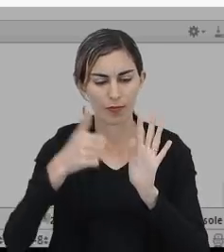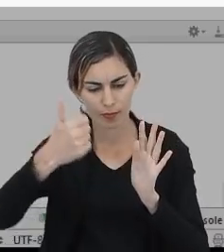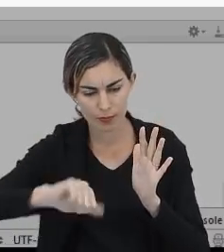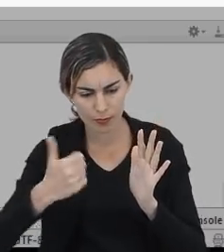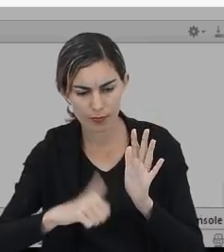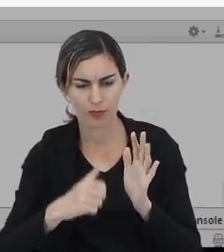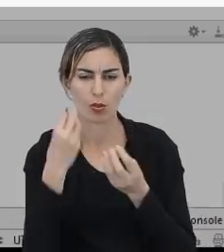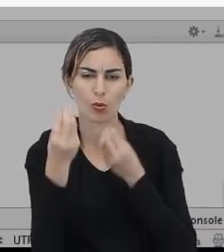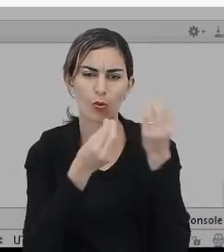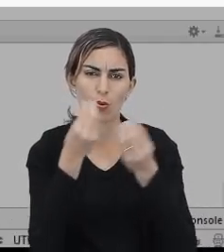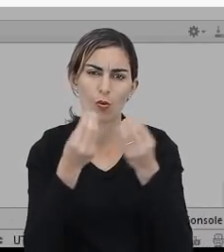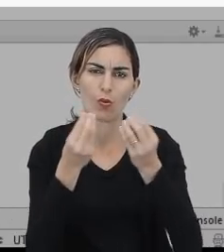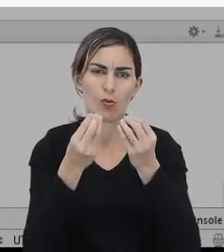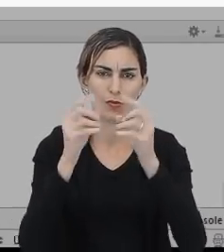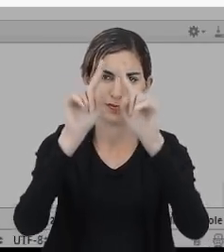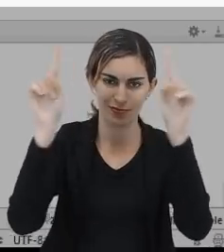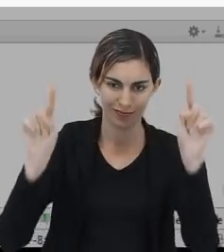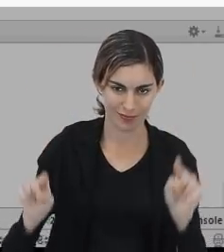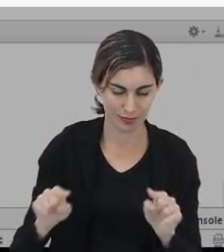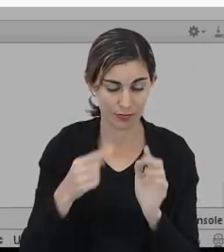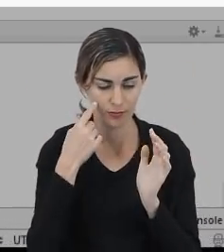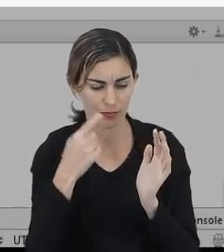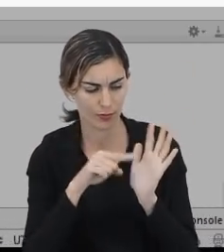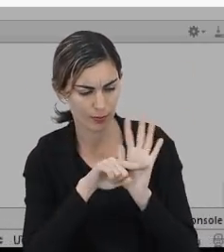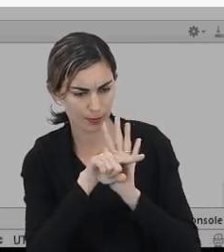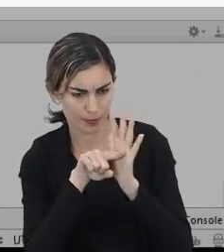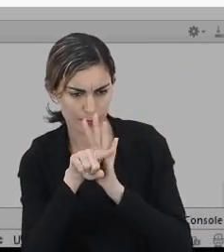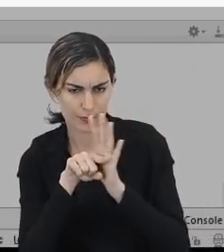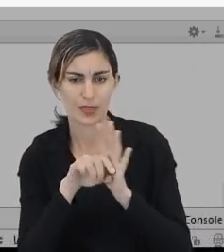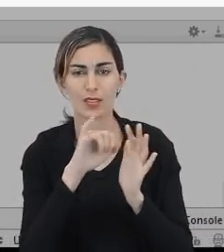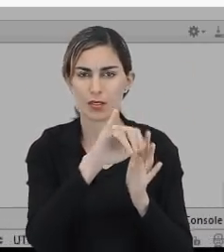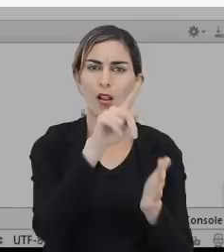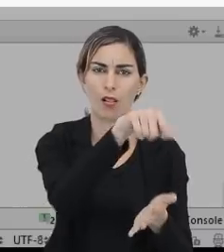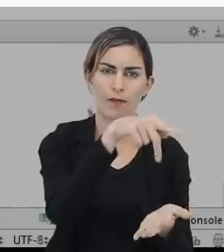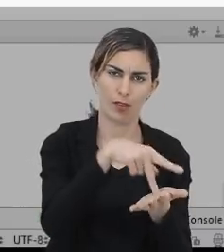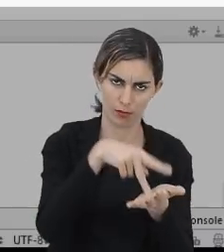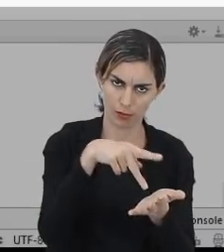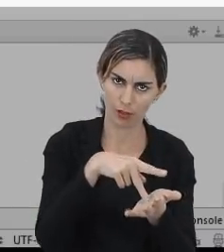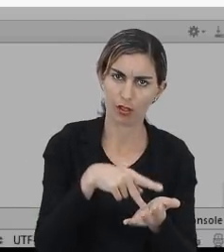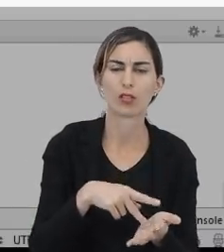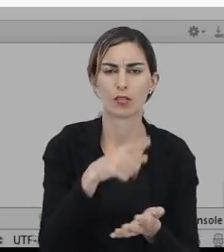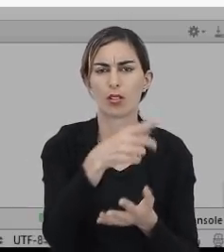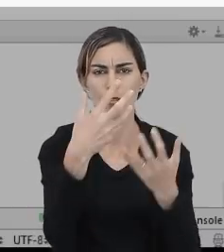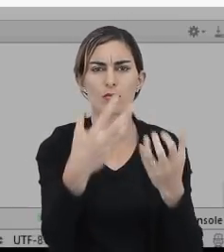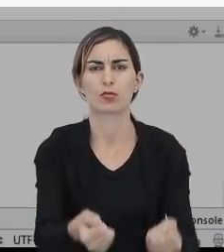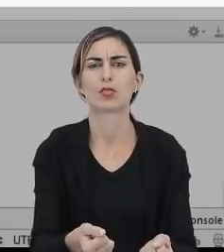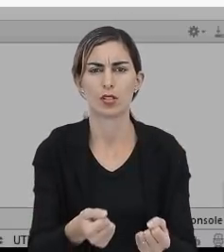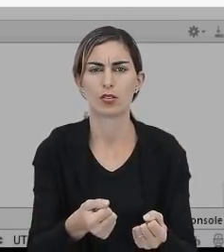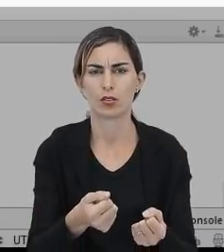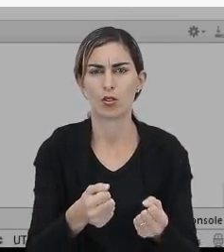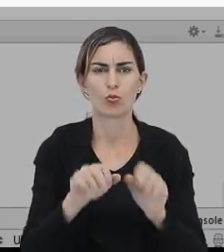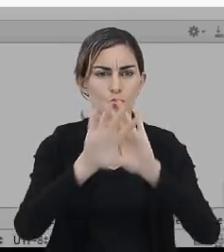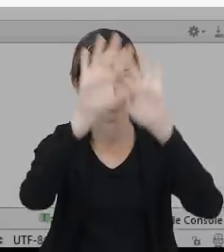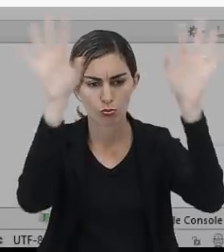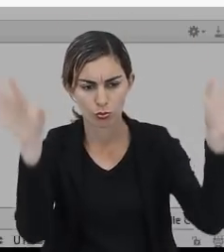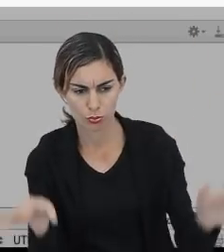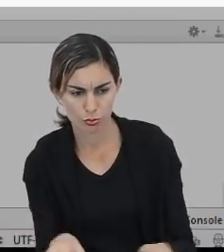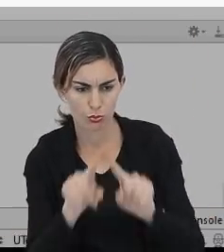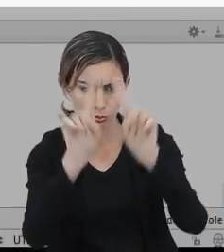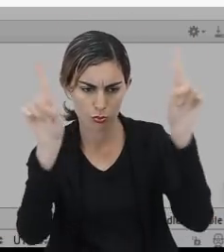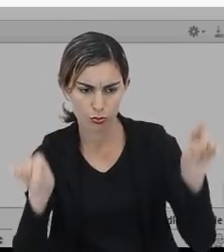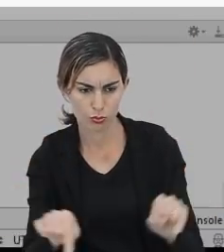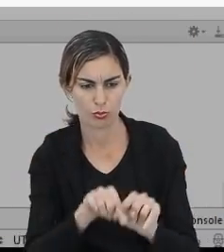vai avaliar uma expressão e então, se ela for verdadeira, ele executa o conjunto,